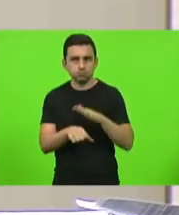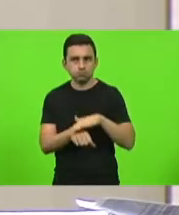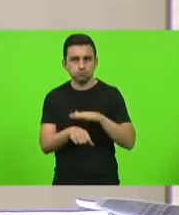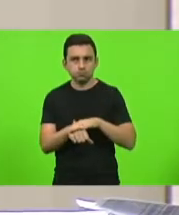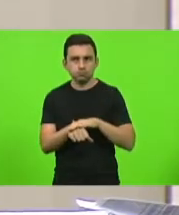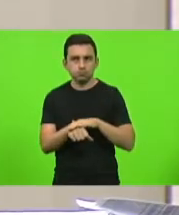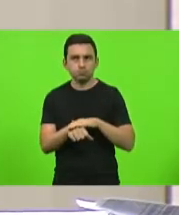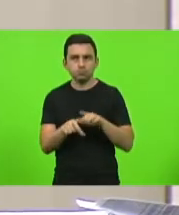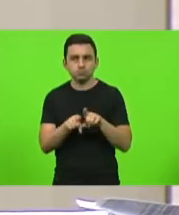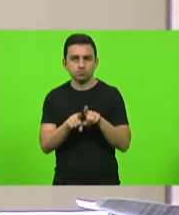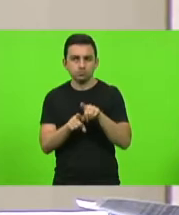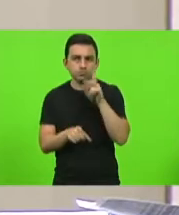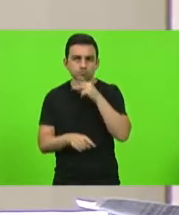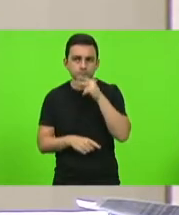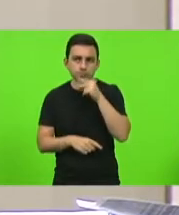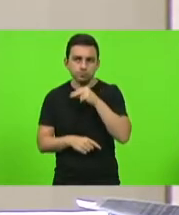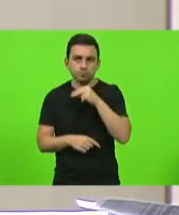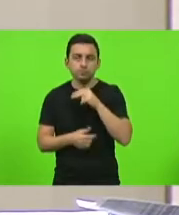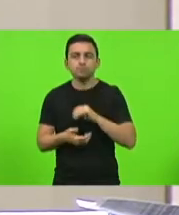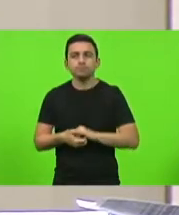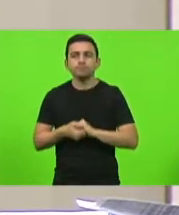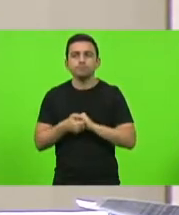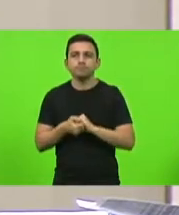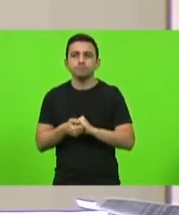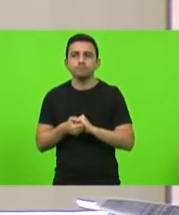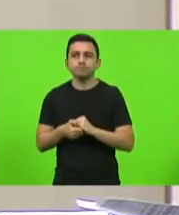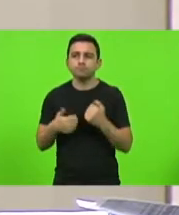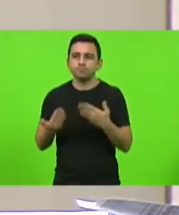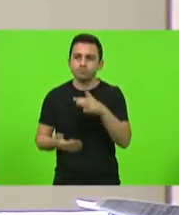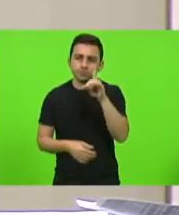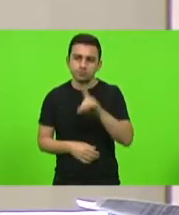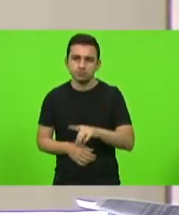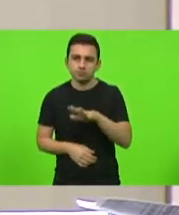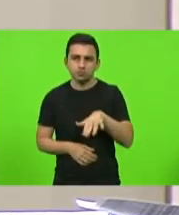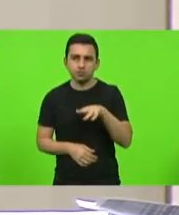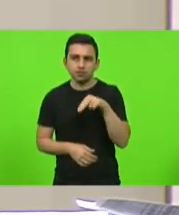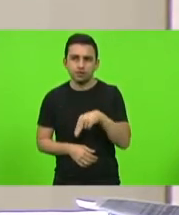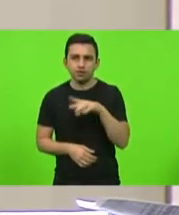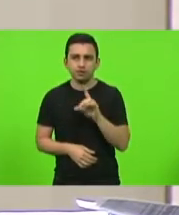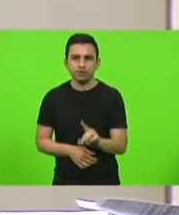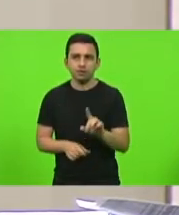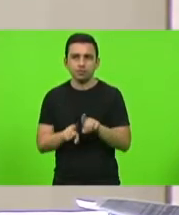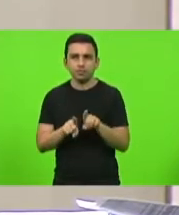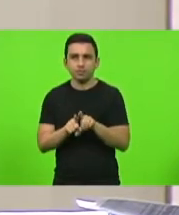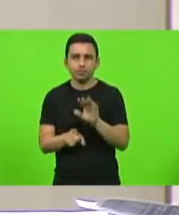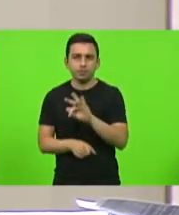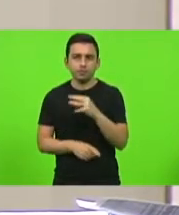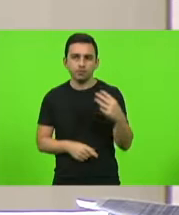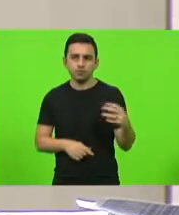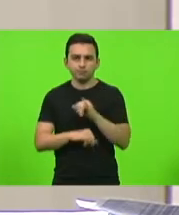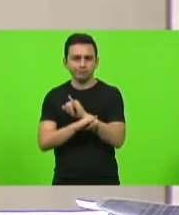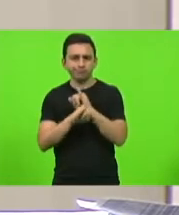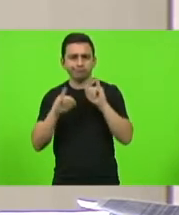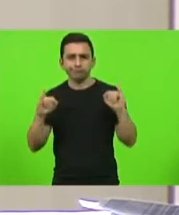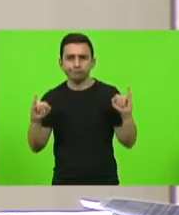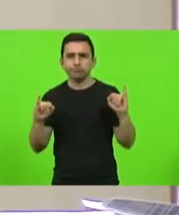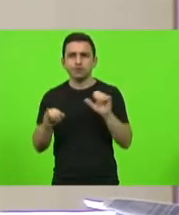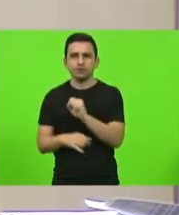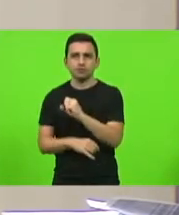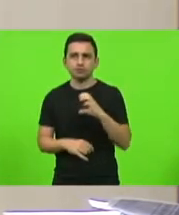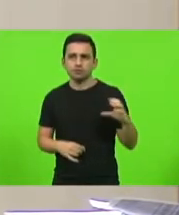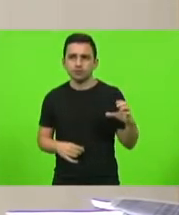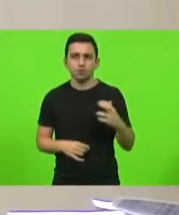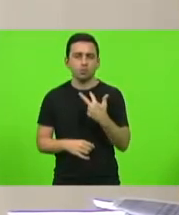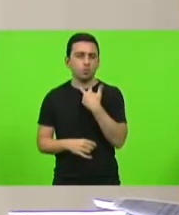e deputado Kennedy Nunes, cumprimentando a direção do Grupo ND e a direção da Fiesc pelo lançamento da campanha SC Não